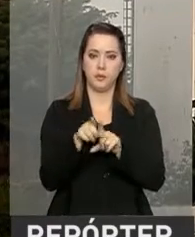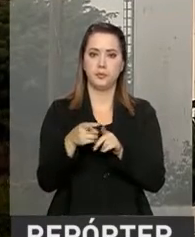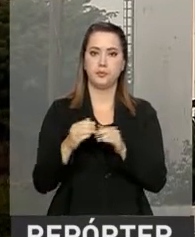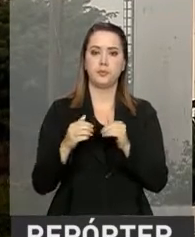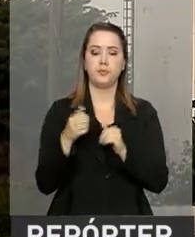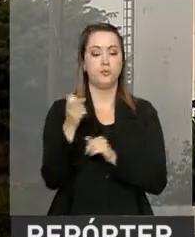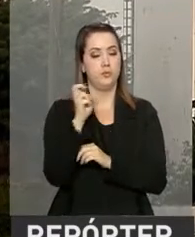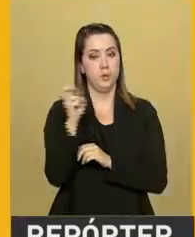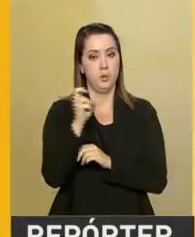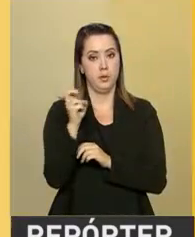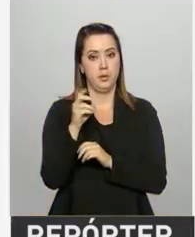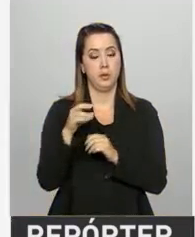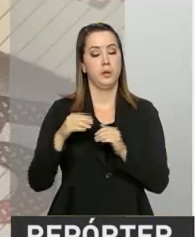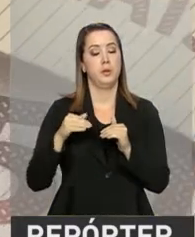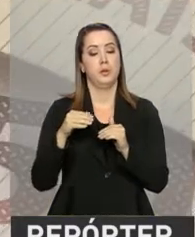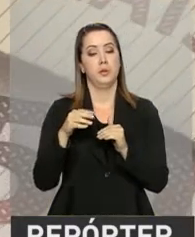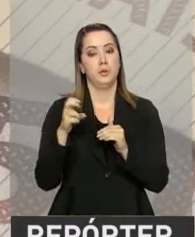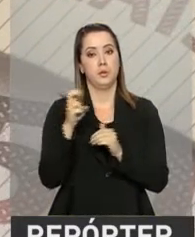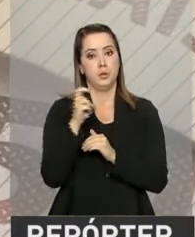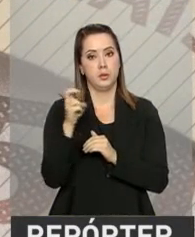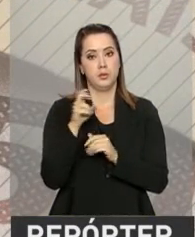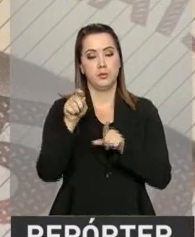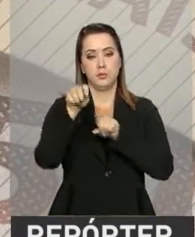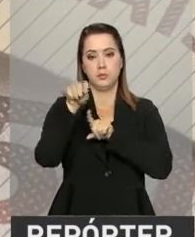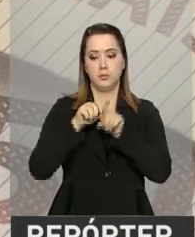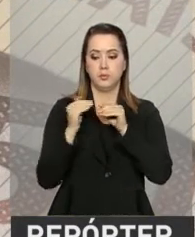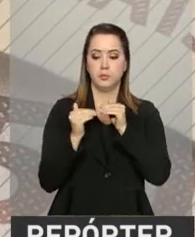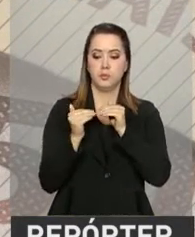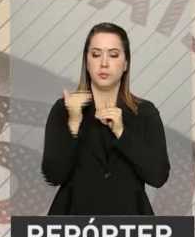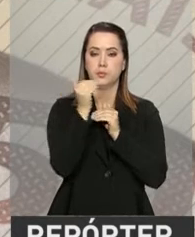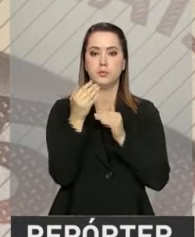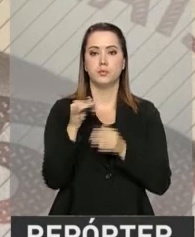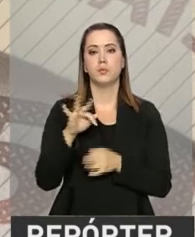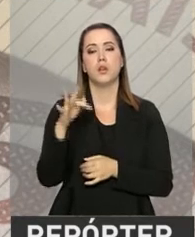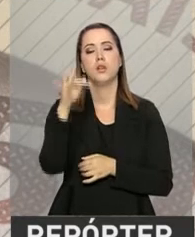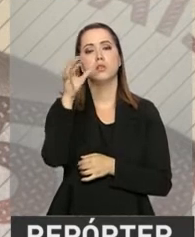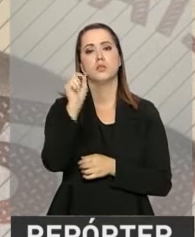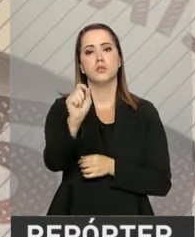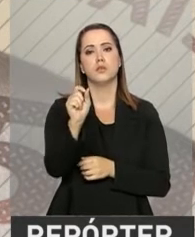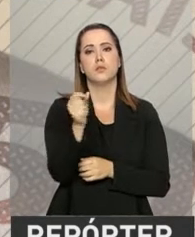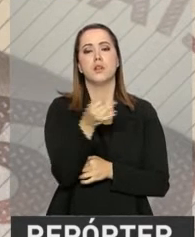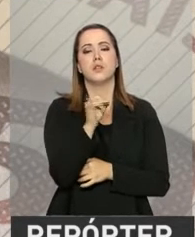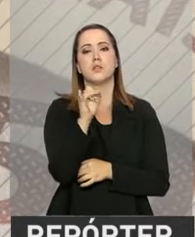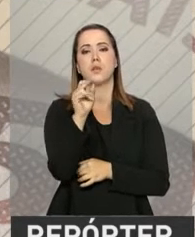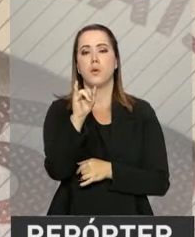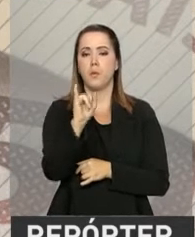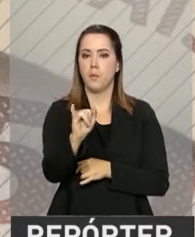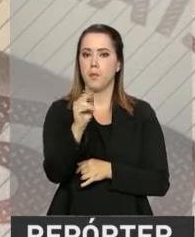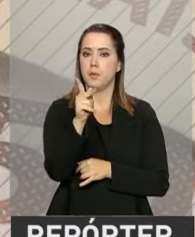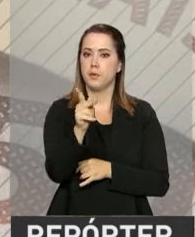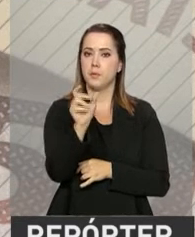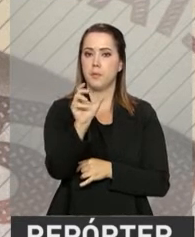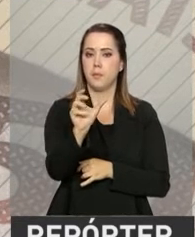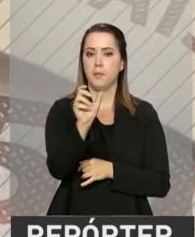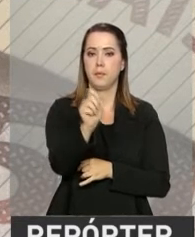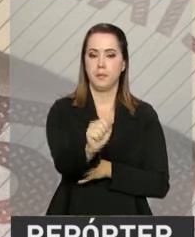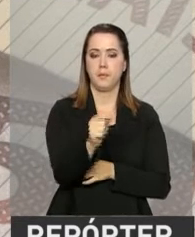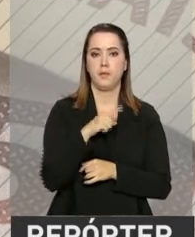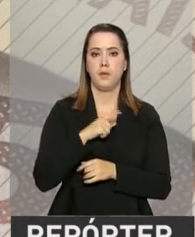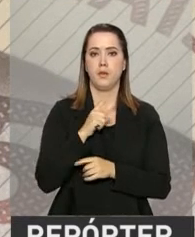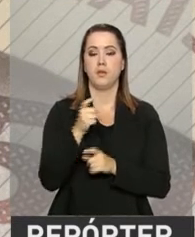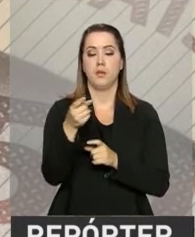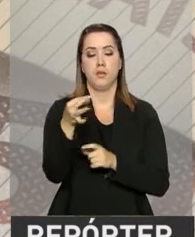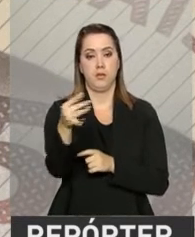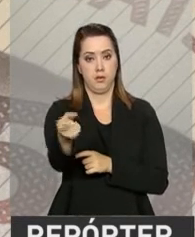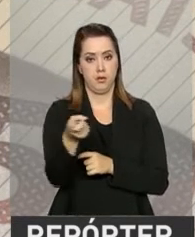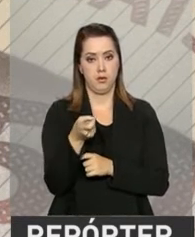produção industrial no Brasil. Ainda segundo o IBGE, a inflação medida pelo Índice de Preços ao Consumidor Amplo, IPCA, taxa oficial do